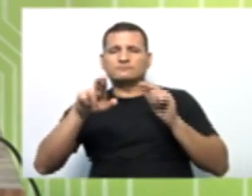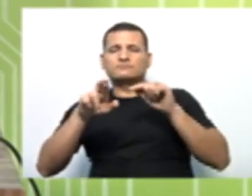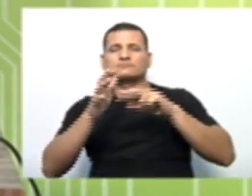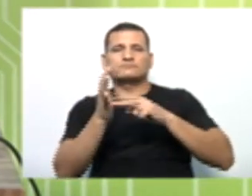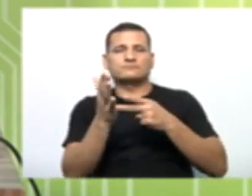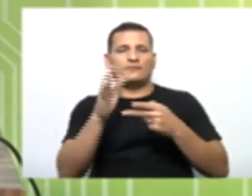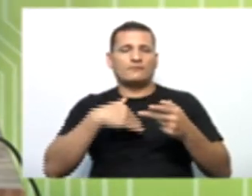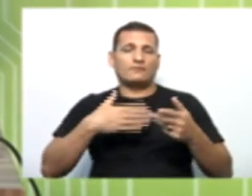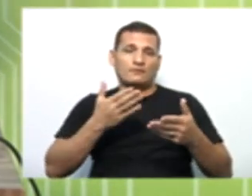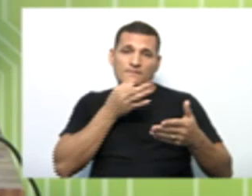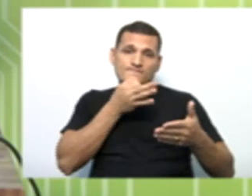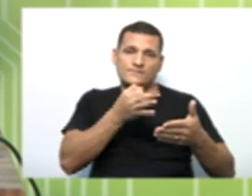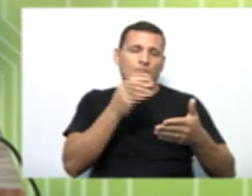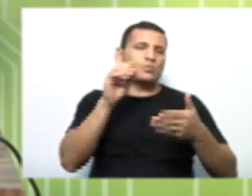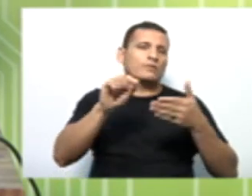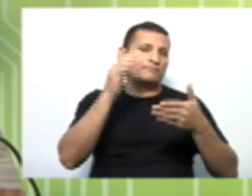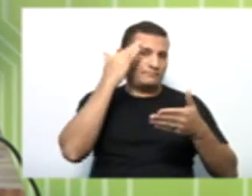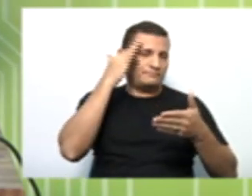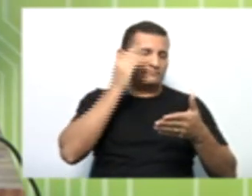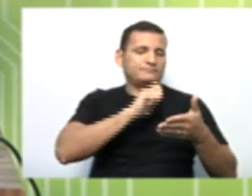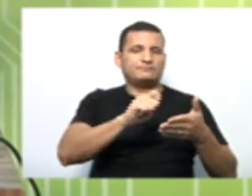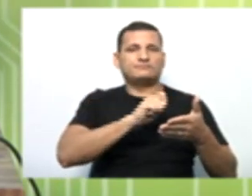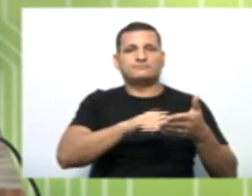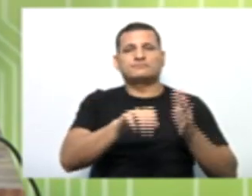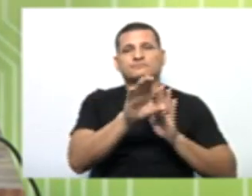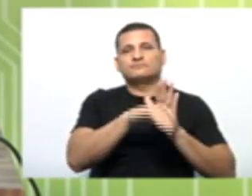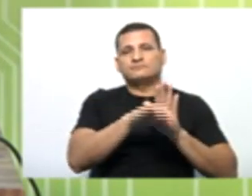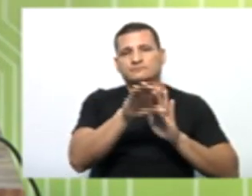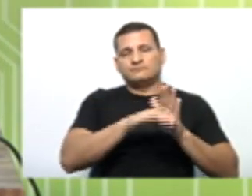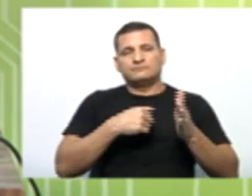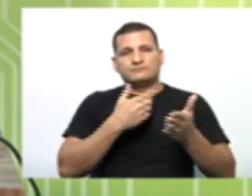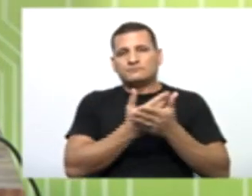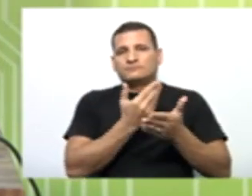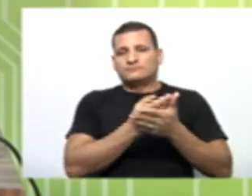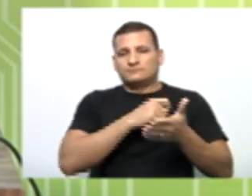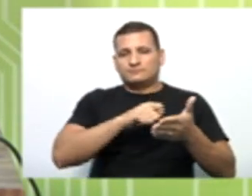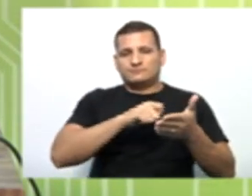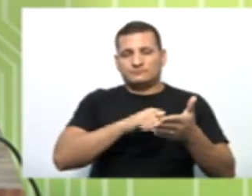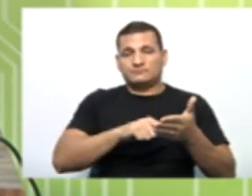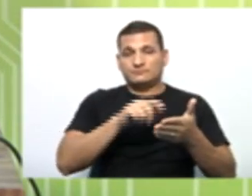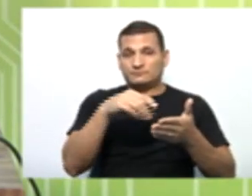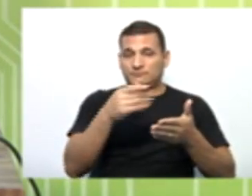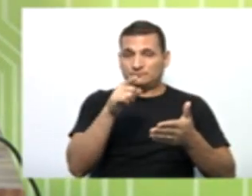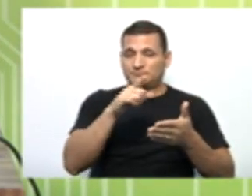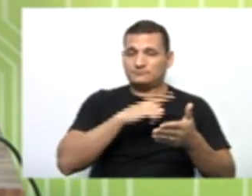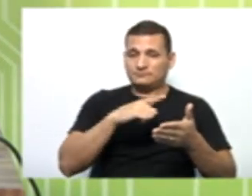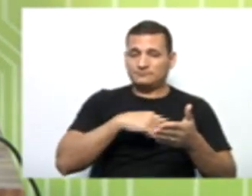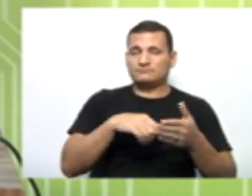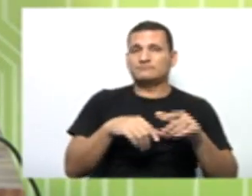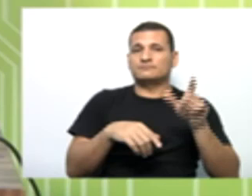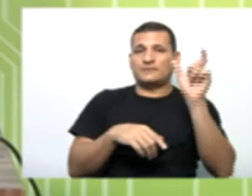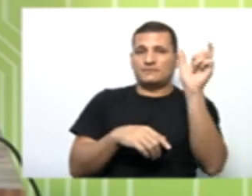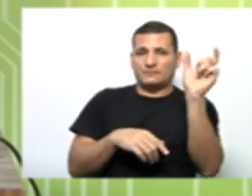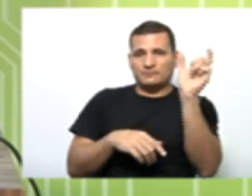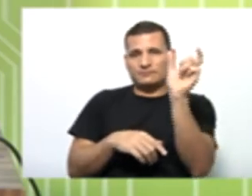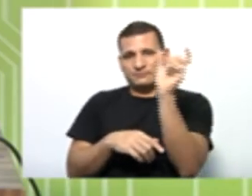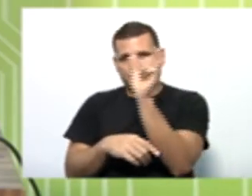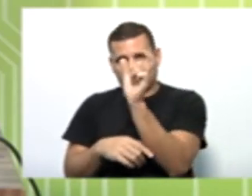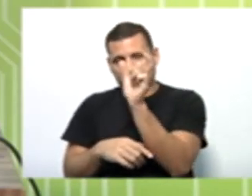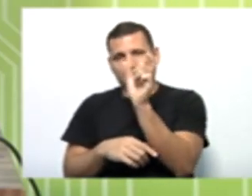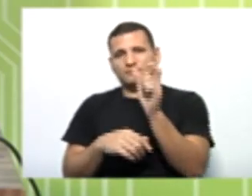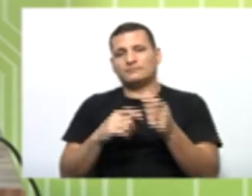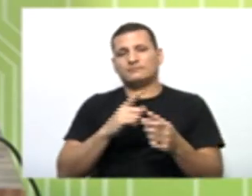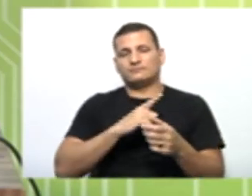palavras aquilo que eu compreendi do conceito que eu estudei. Então vocês vão ter lá o quadro, vocês vão ter um conceito, né, as palavras